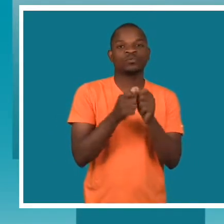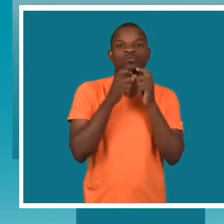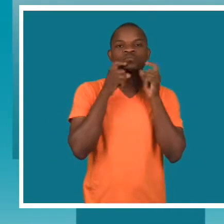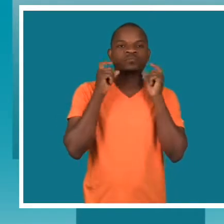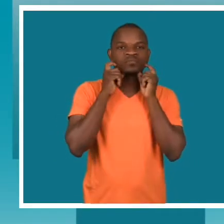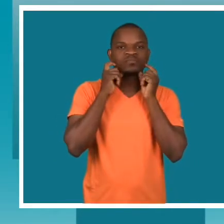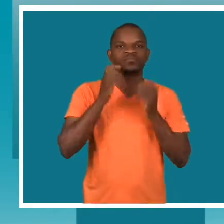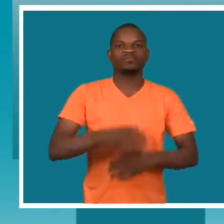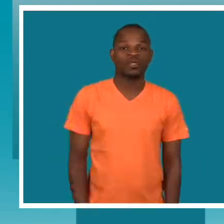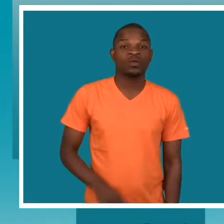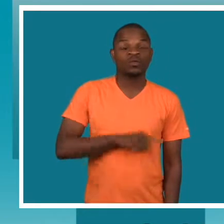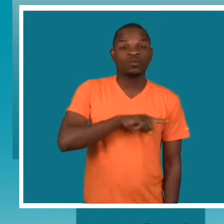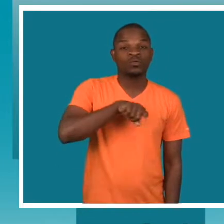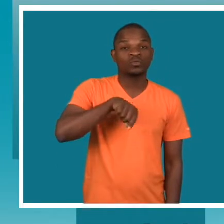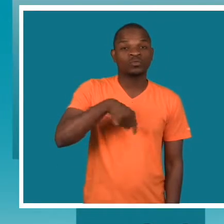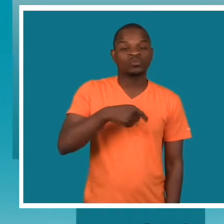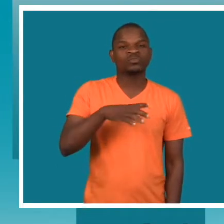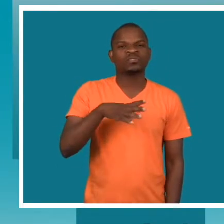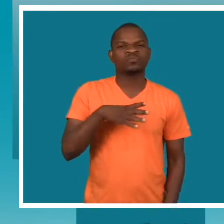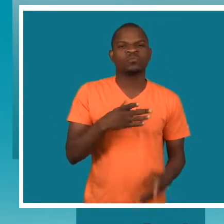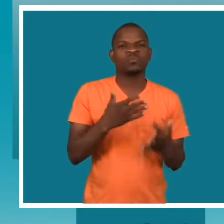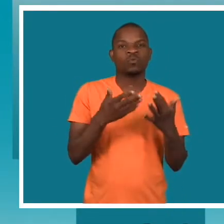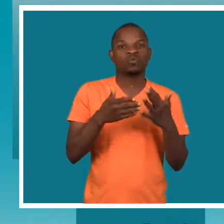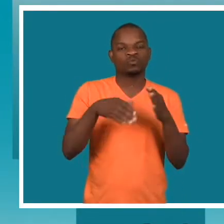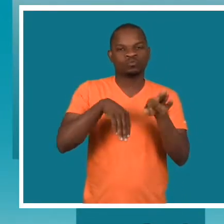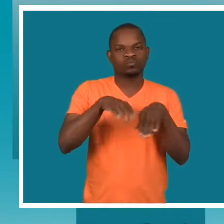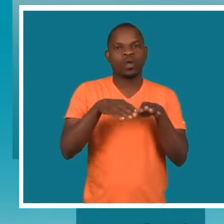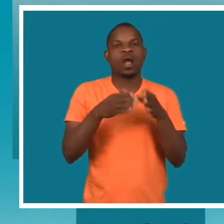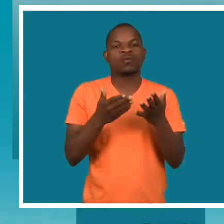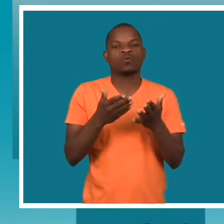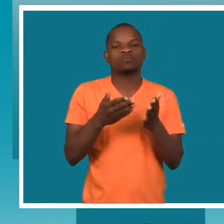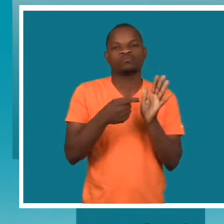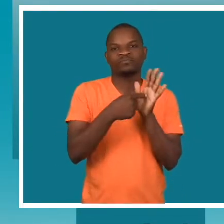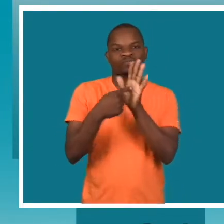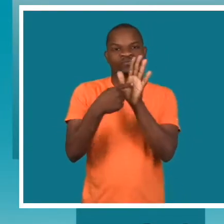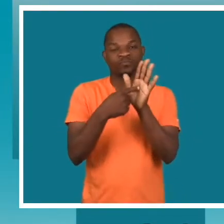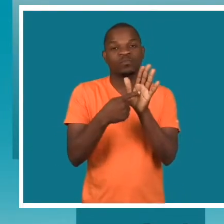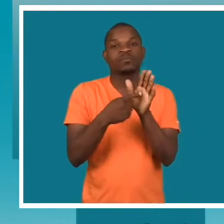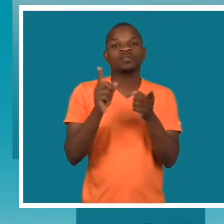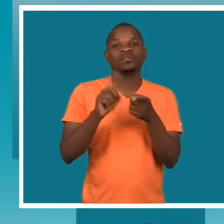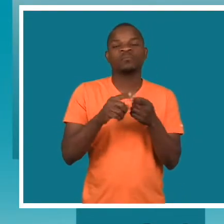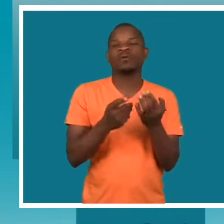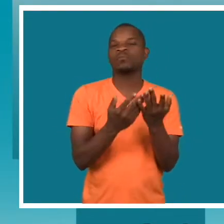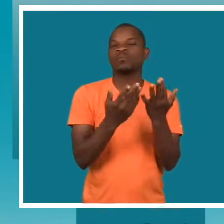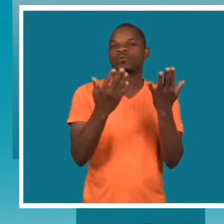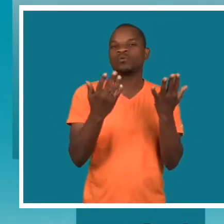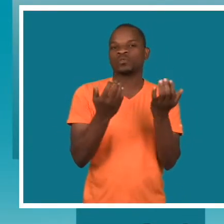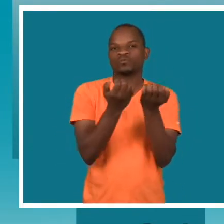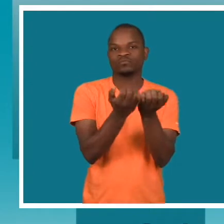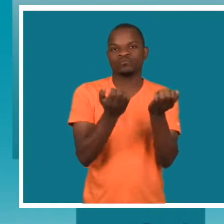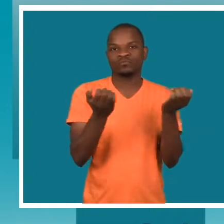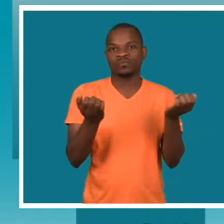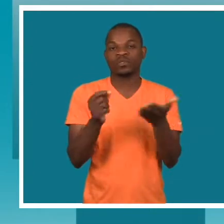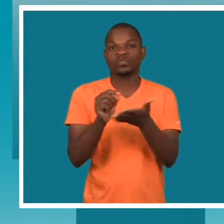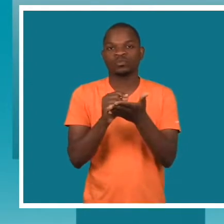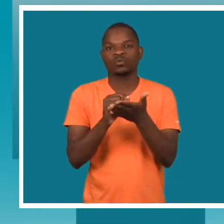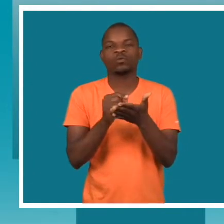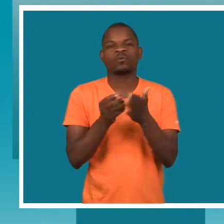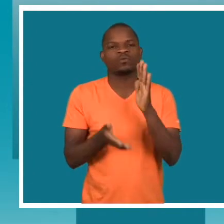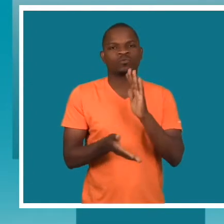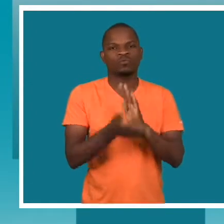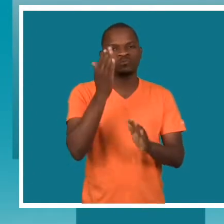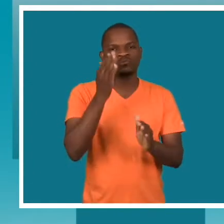desporto moçambicano. Nossos atletas vão ficar mais conhecidos, mais meninos das escolas vão poder segui-los,